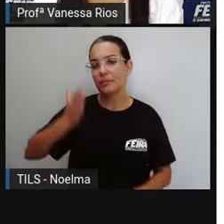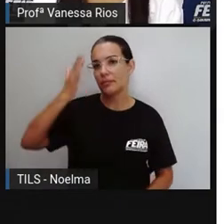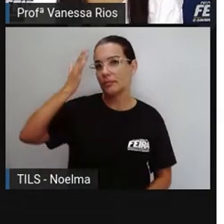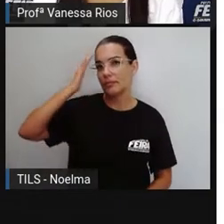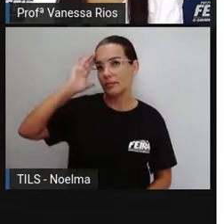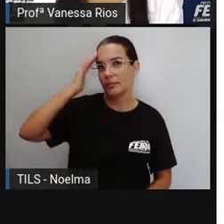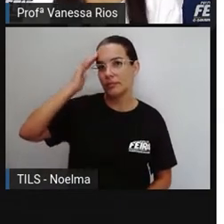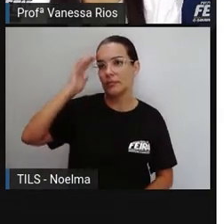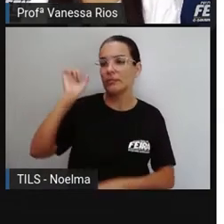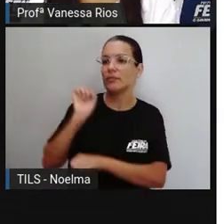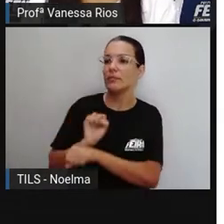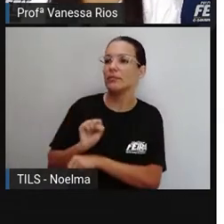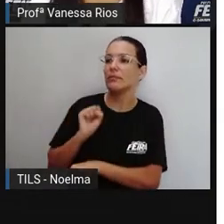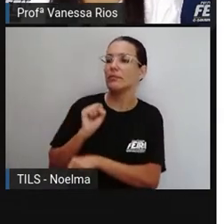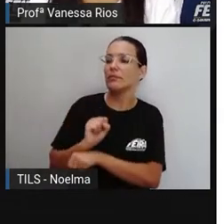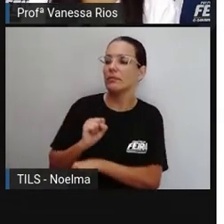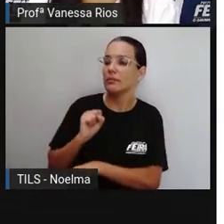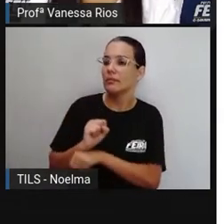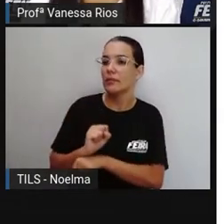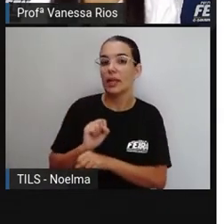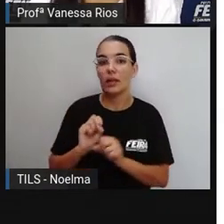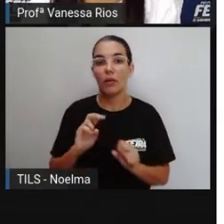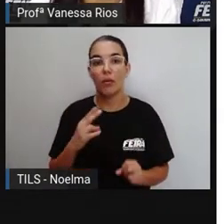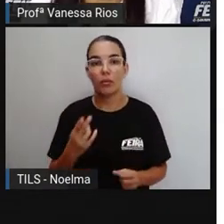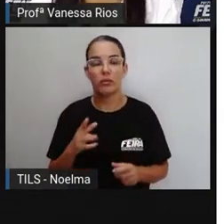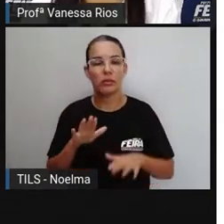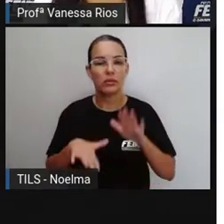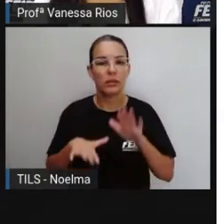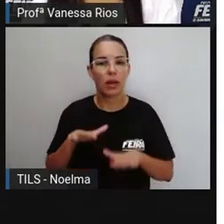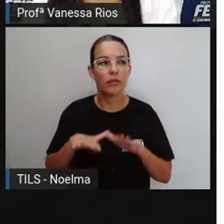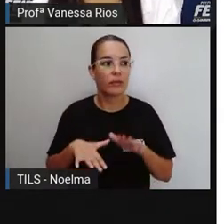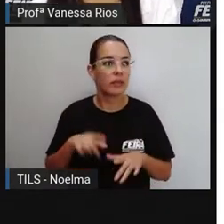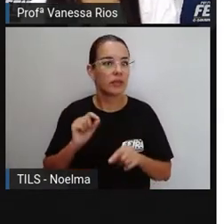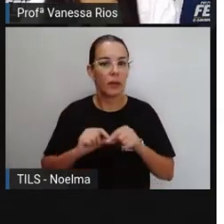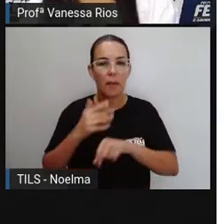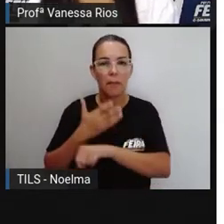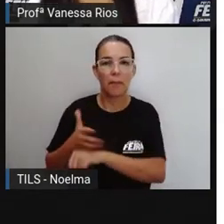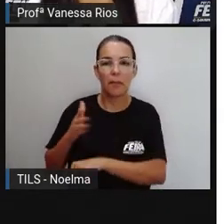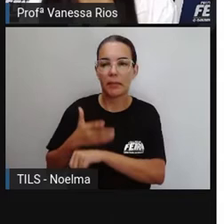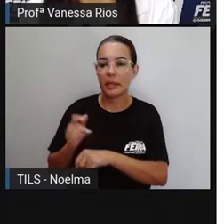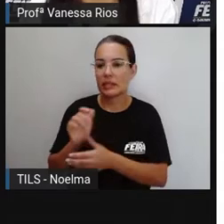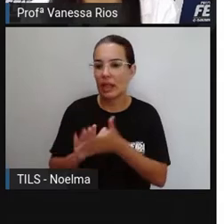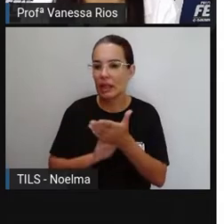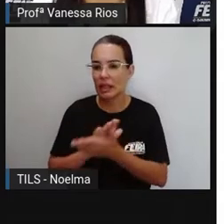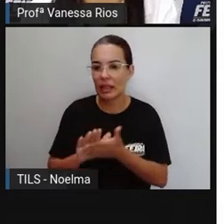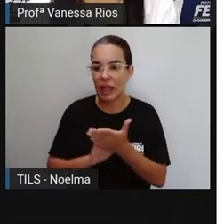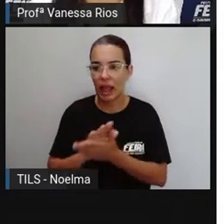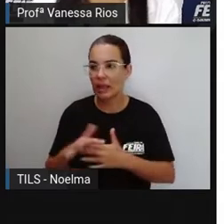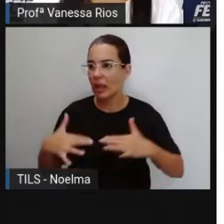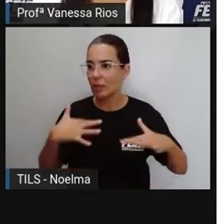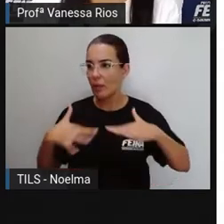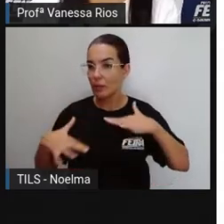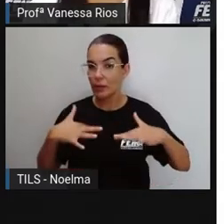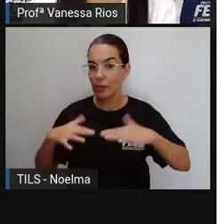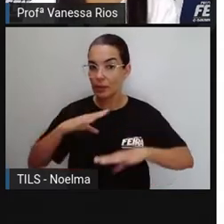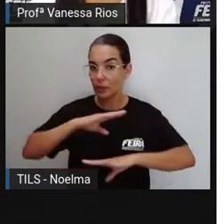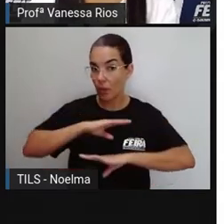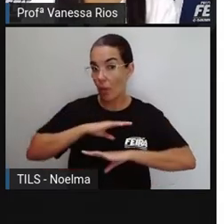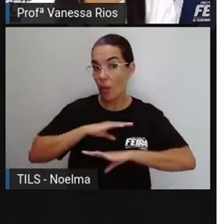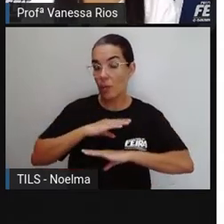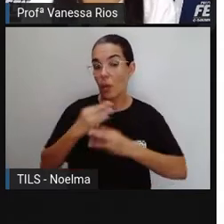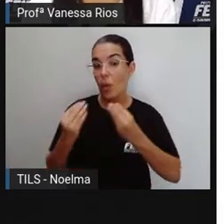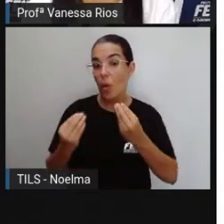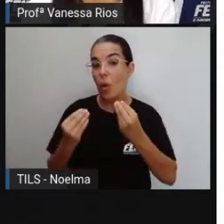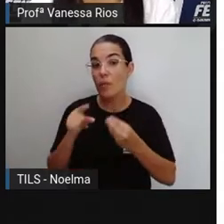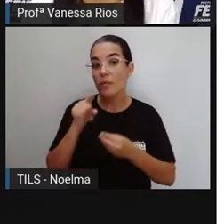forma inconstante ou talvez prática nenhuma de atividades que movimentem o corpo, como é que você se enquadra